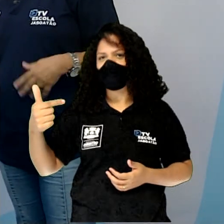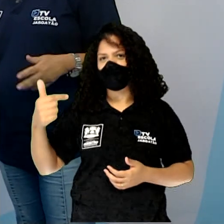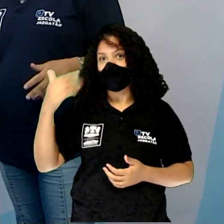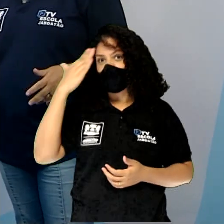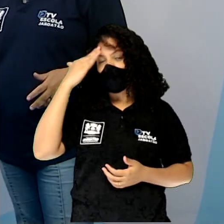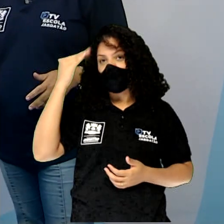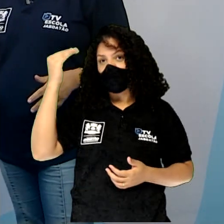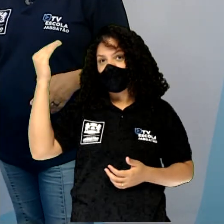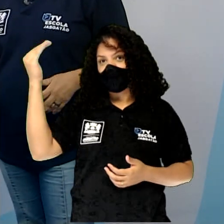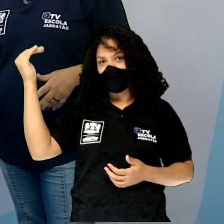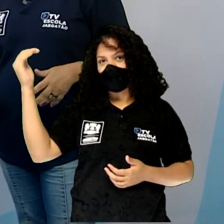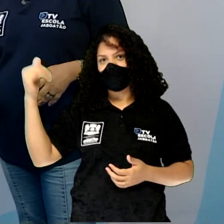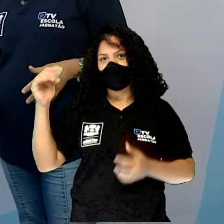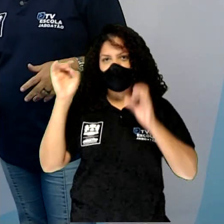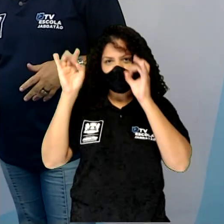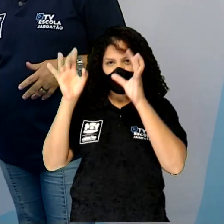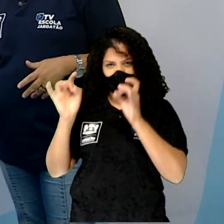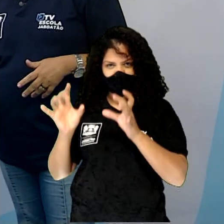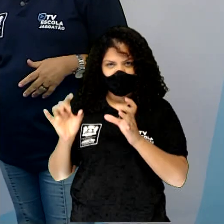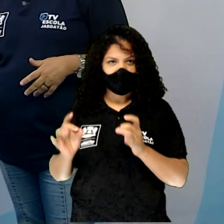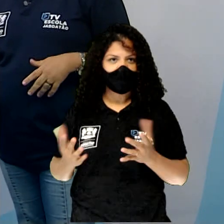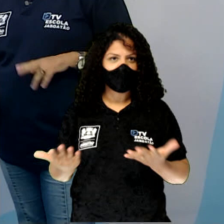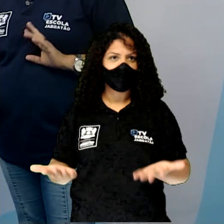o que desse e viesse, certo?